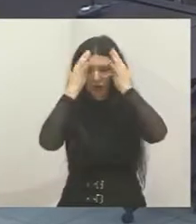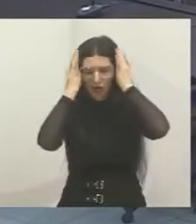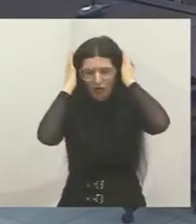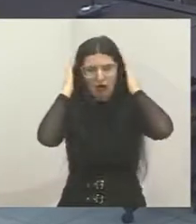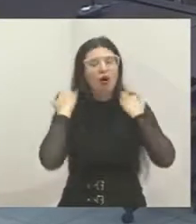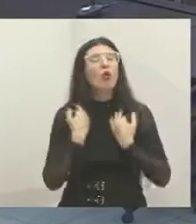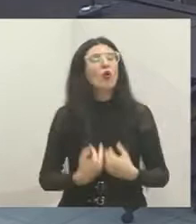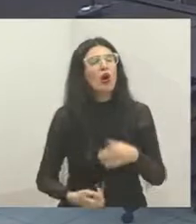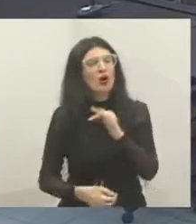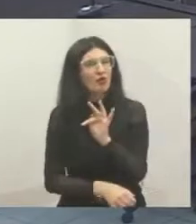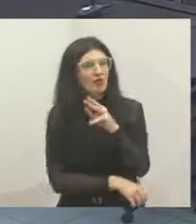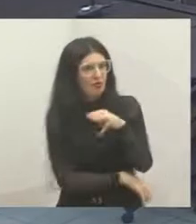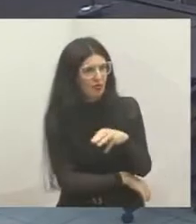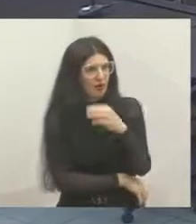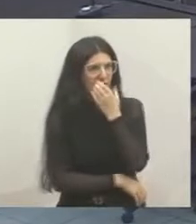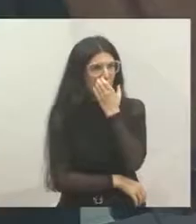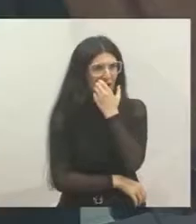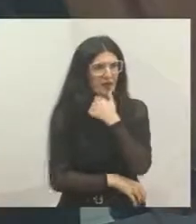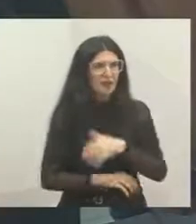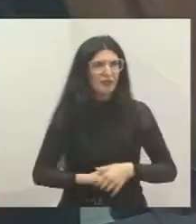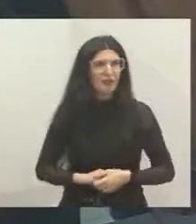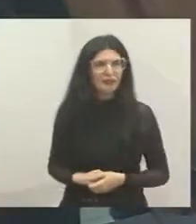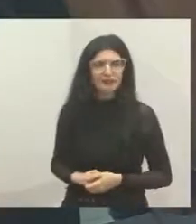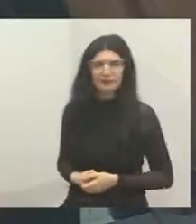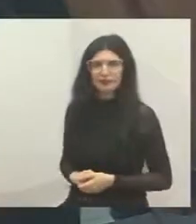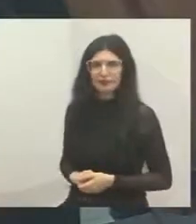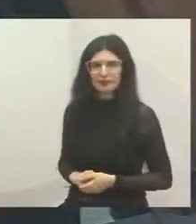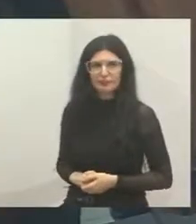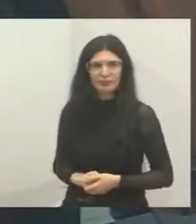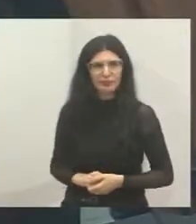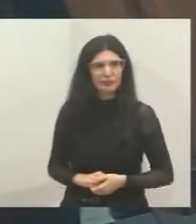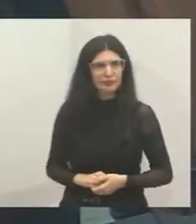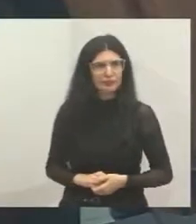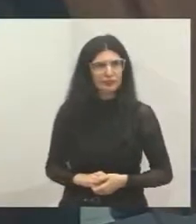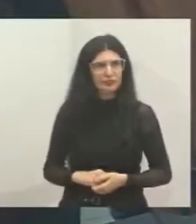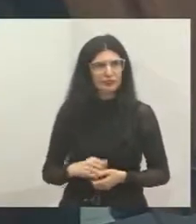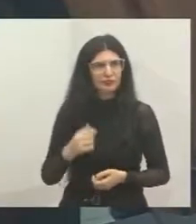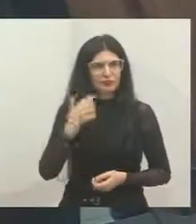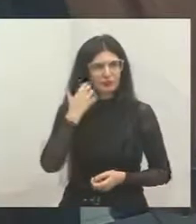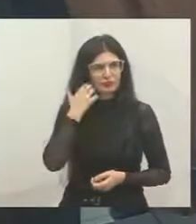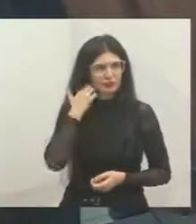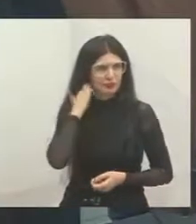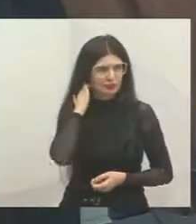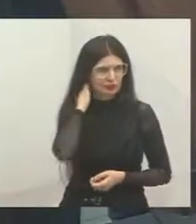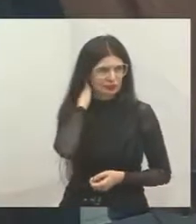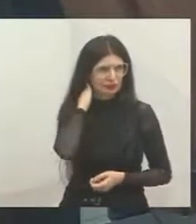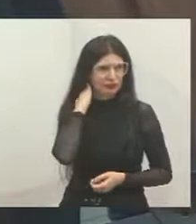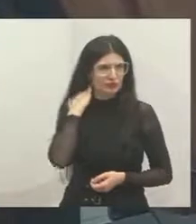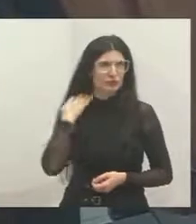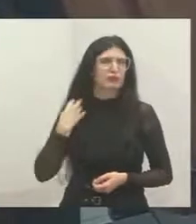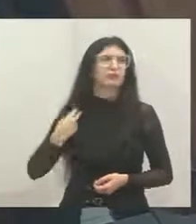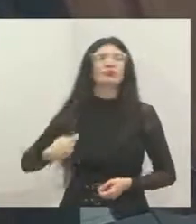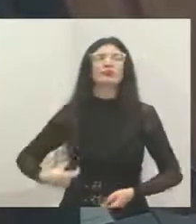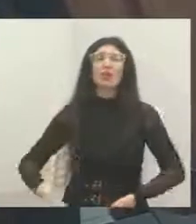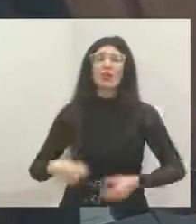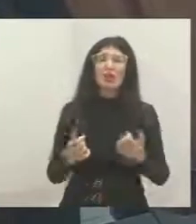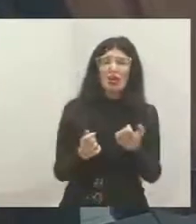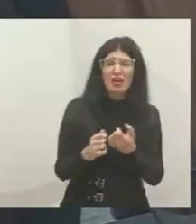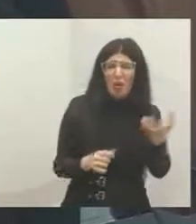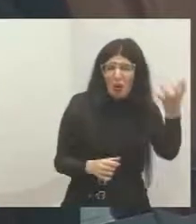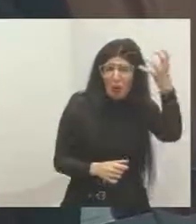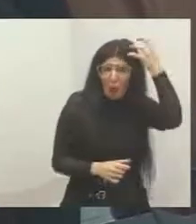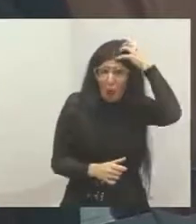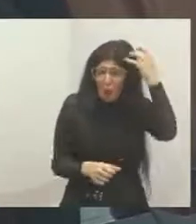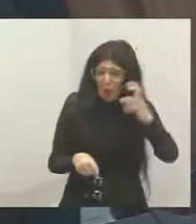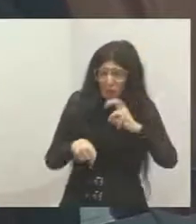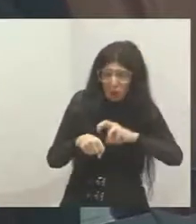que inclui, e aí a gente está vendo que houve uma necessidade, por conta da calamidade do Covid-19, da